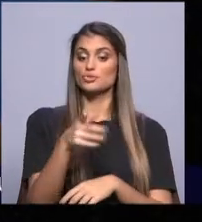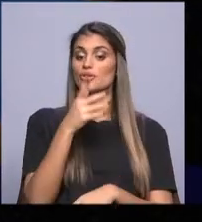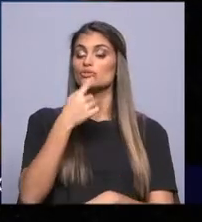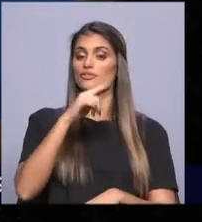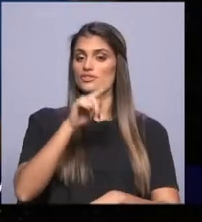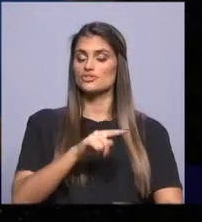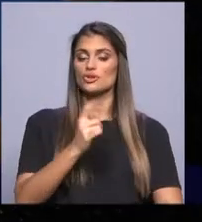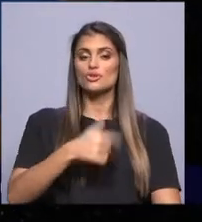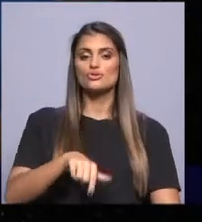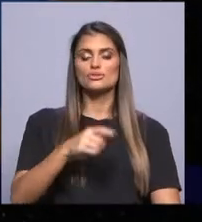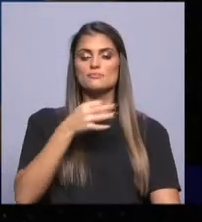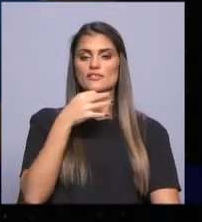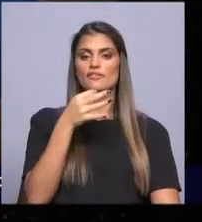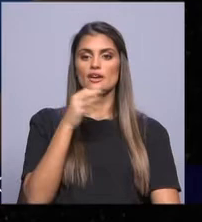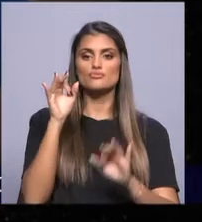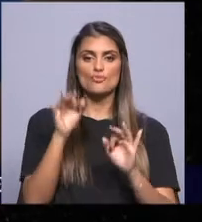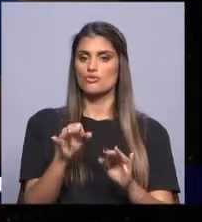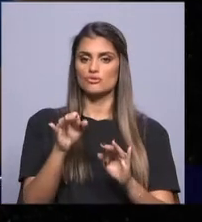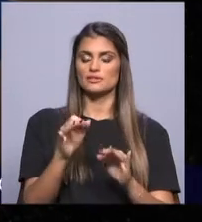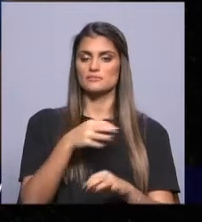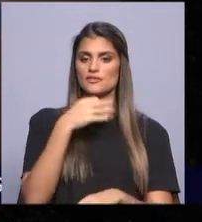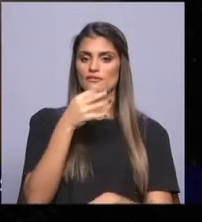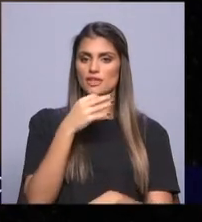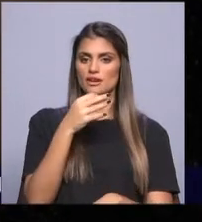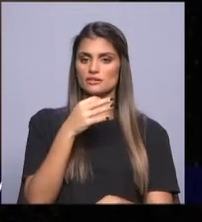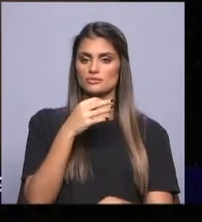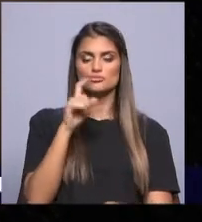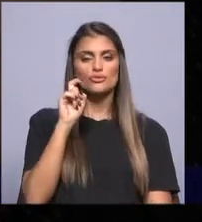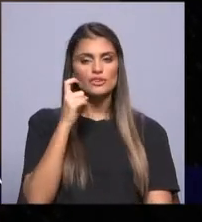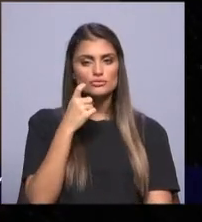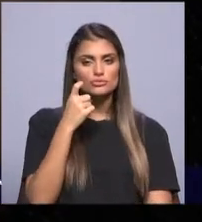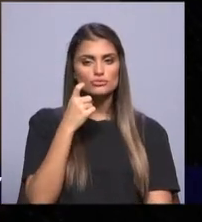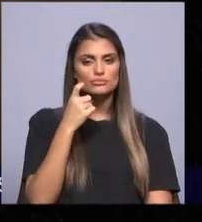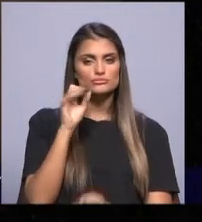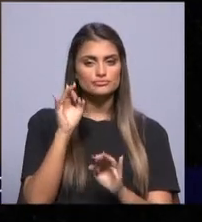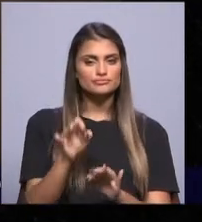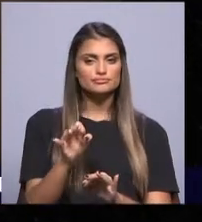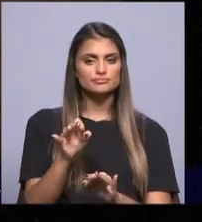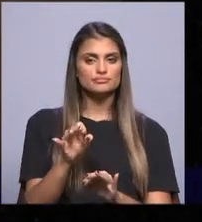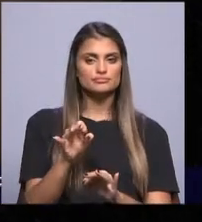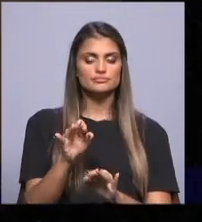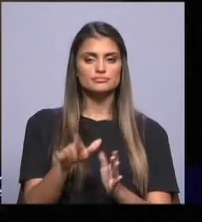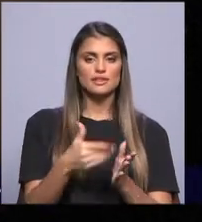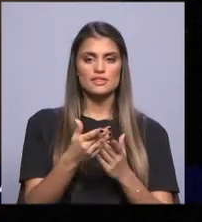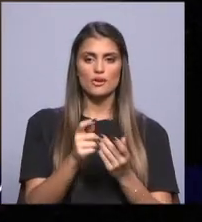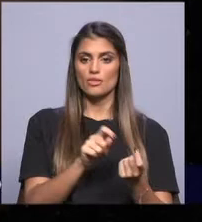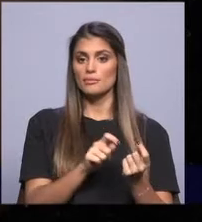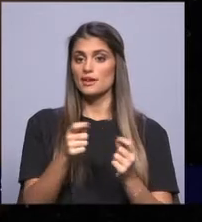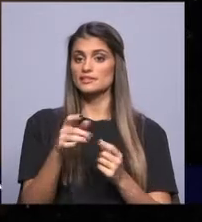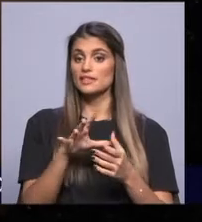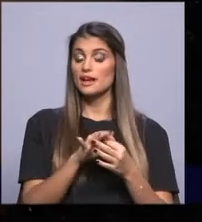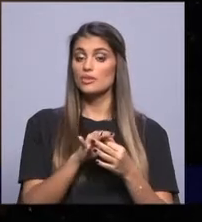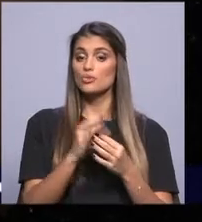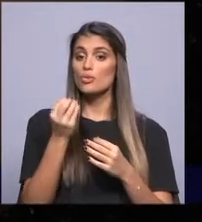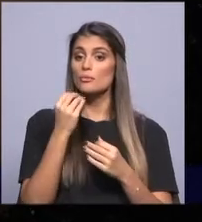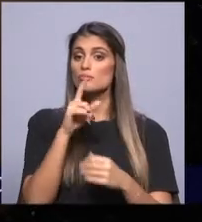não estamos ainda a falar de uma confirmação, estamos a falar de uma forte suspeita que, a confirmar-se, lança aqui um debate poderosíssimo sobre como é